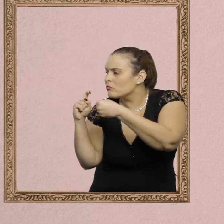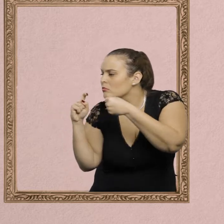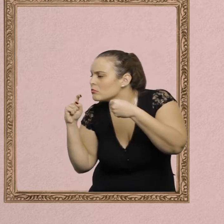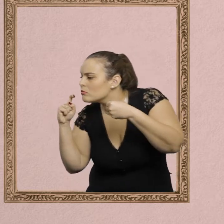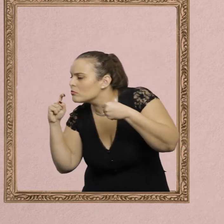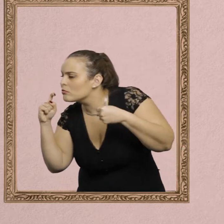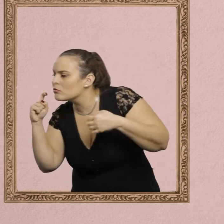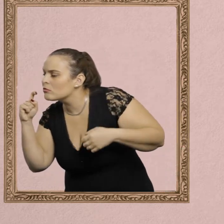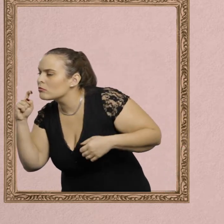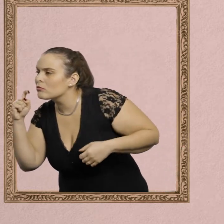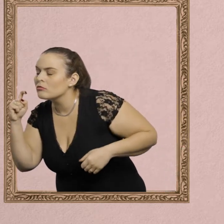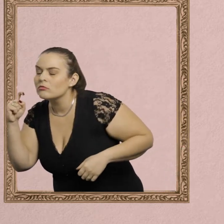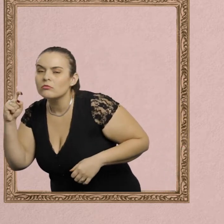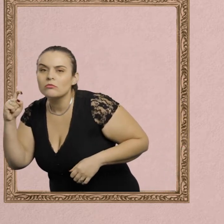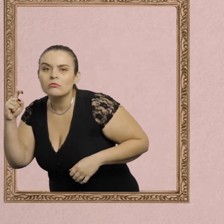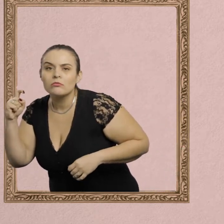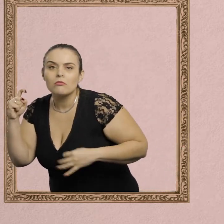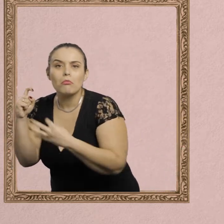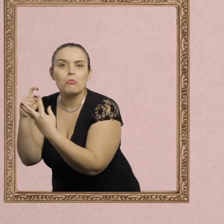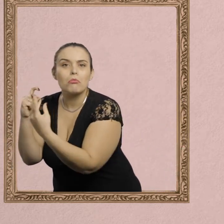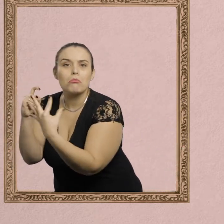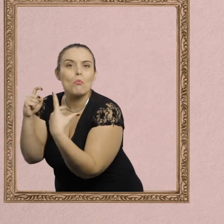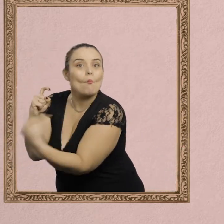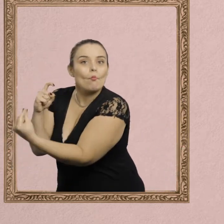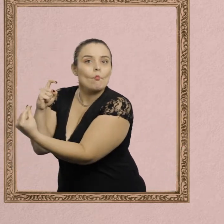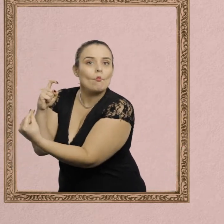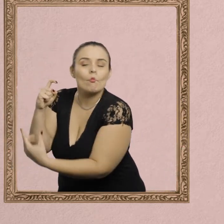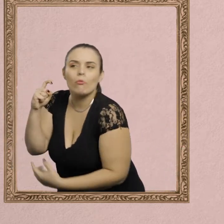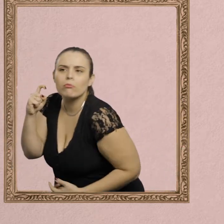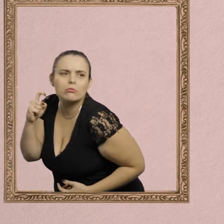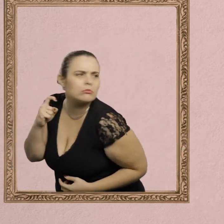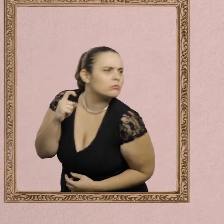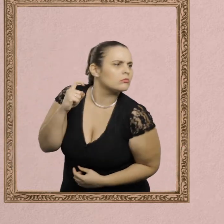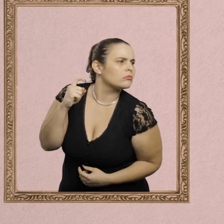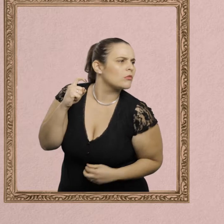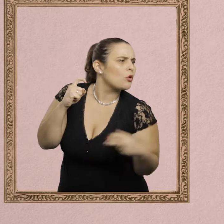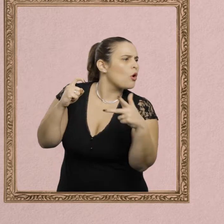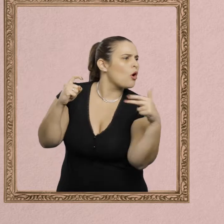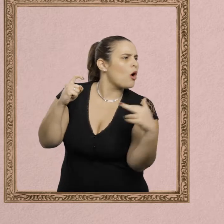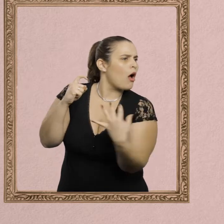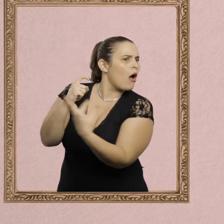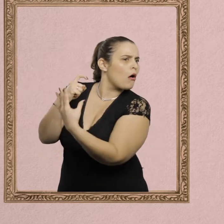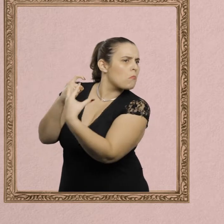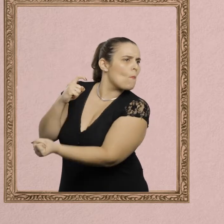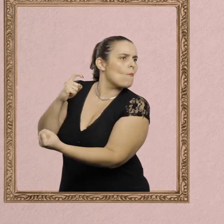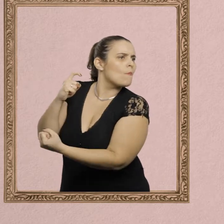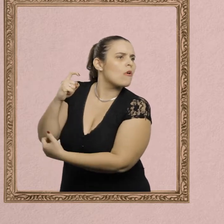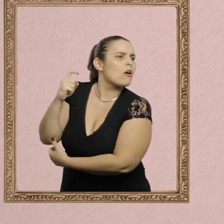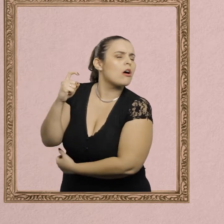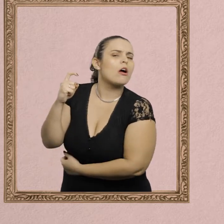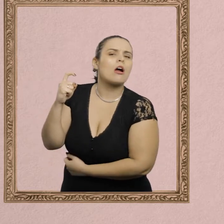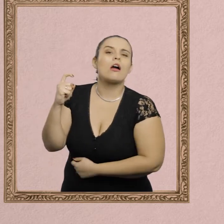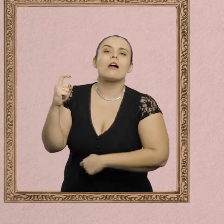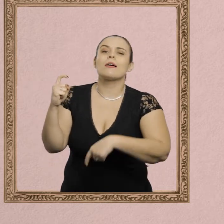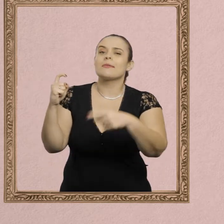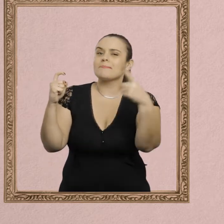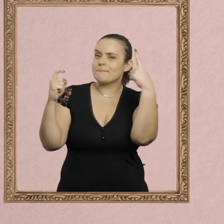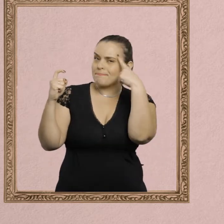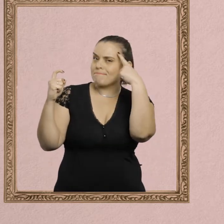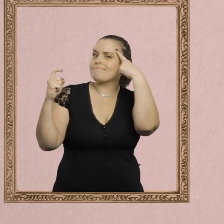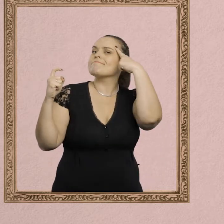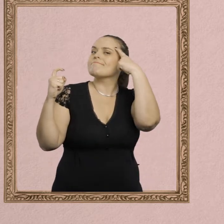o lampião. Ele disse: Alguma coisa apagou a luz! Gancho então teve uma